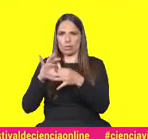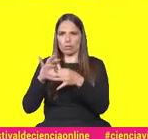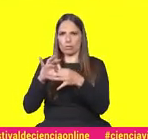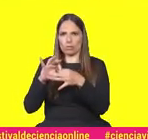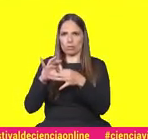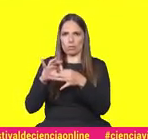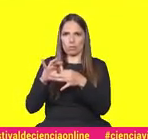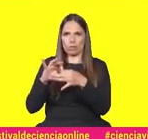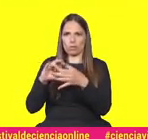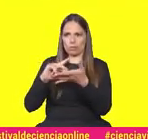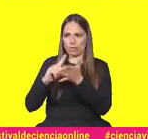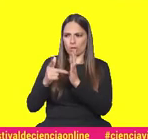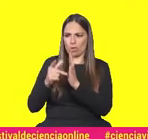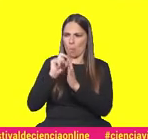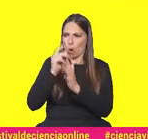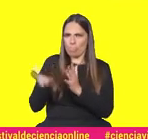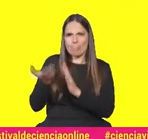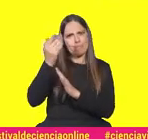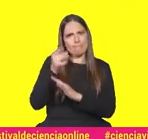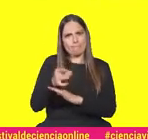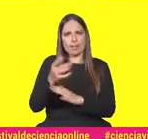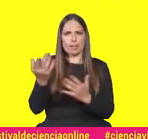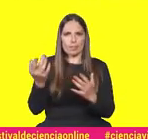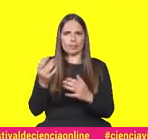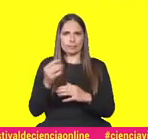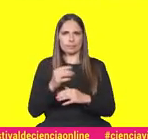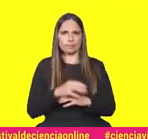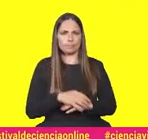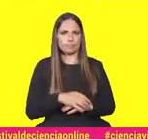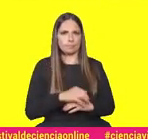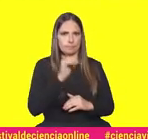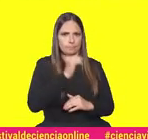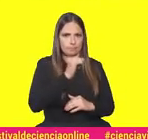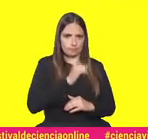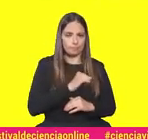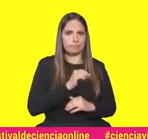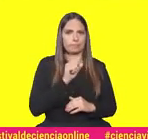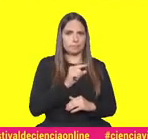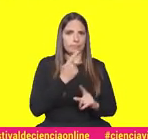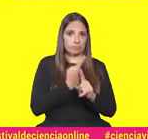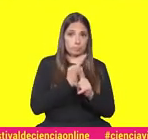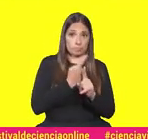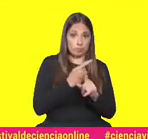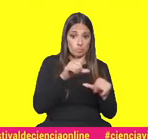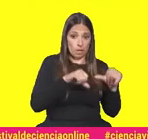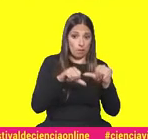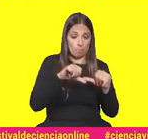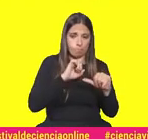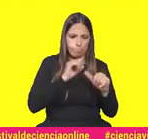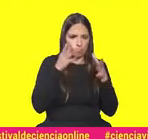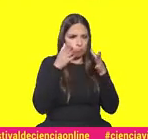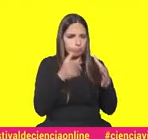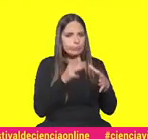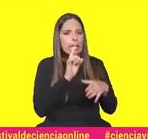de uma possibilidade tecnológica mais forte? Anatomia 3D, sim, por sim. exemplo. Sim, por acaso é uma coisa que o meu laboratório está a dedicar-se,